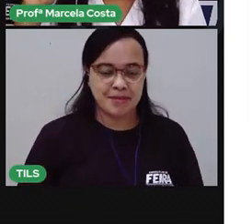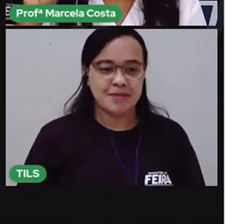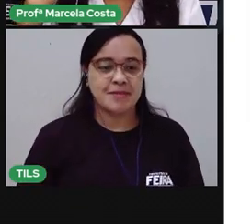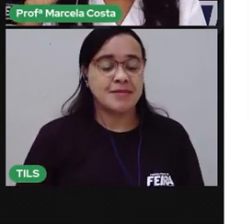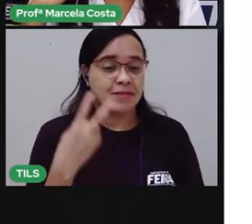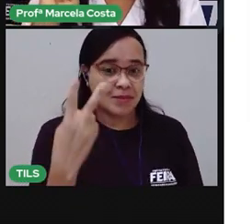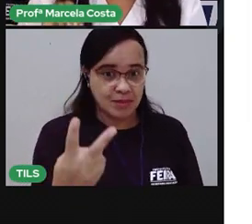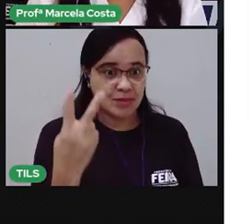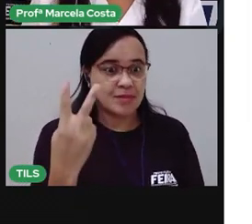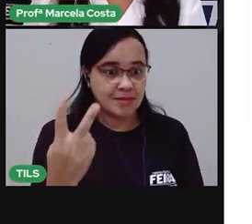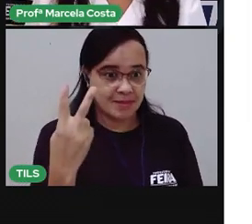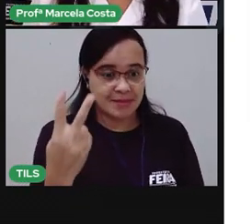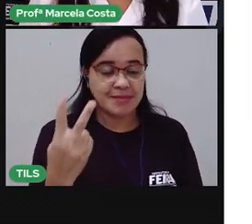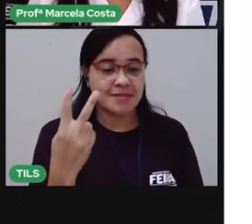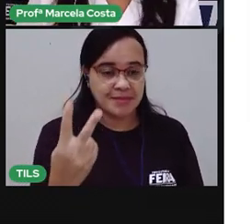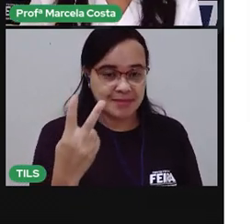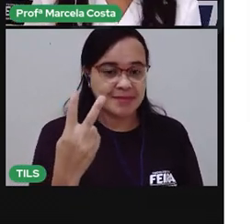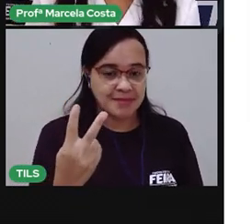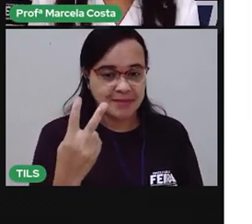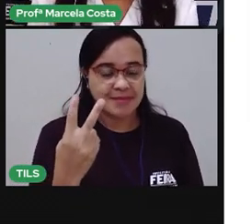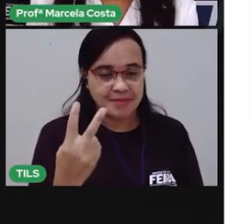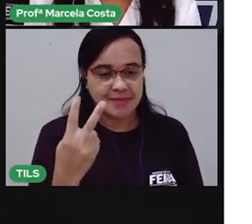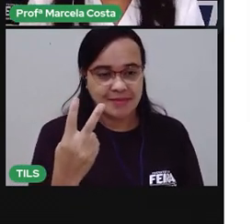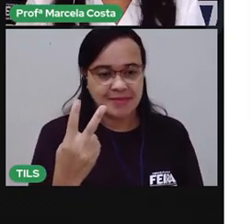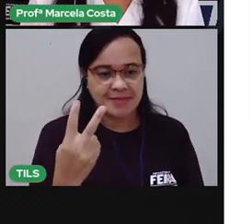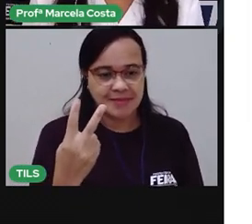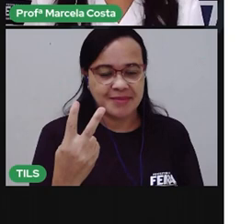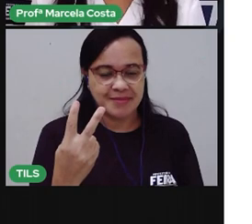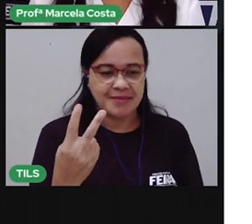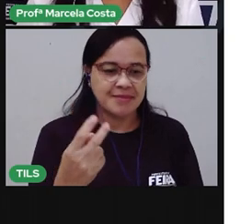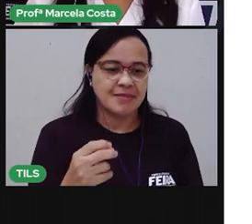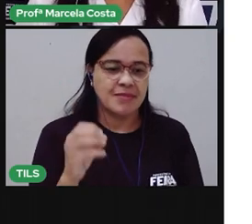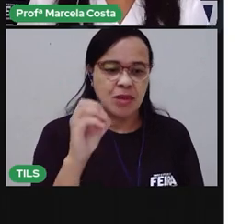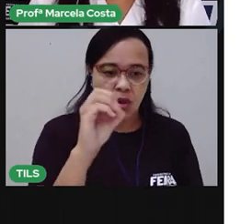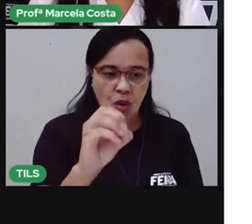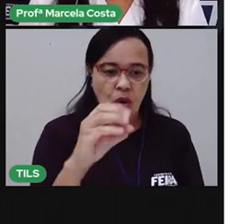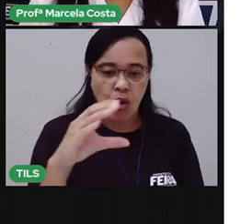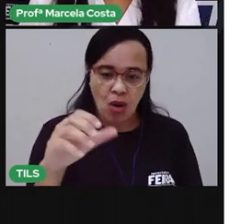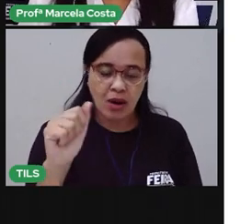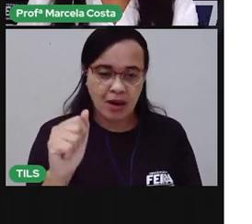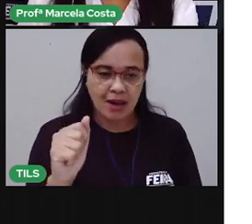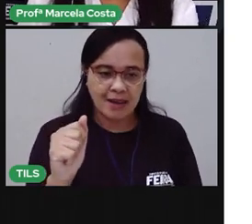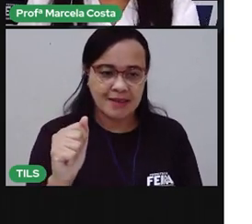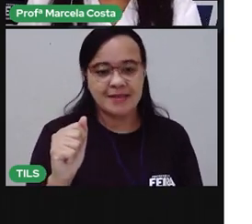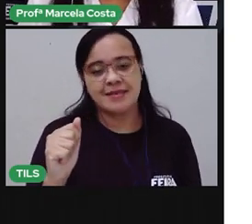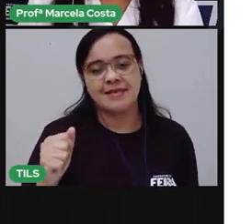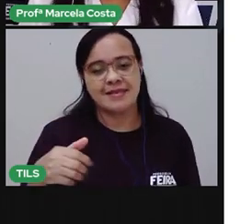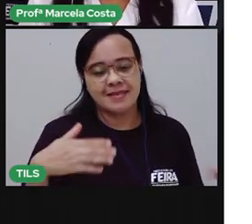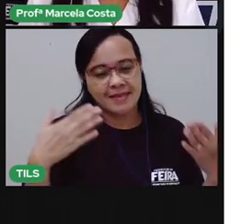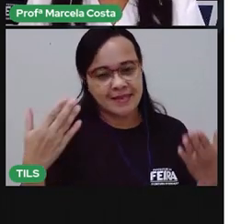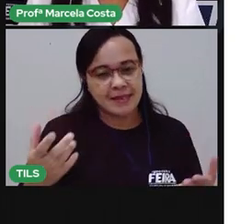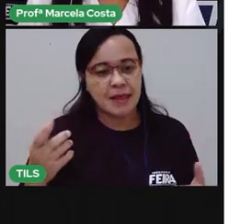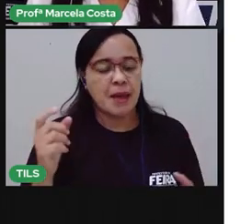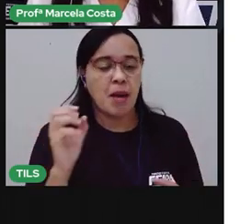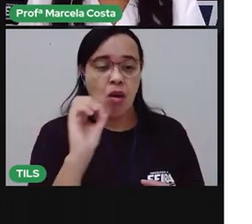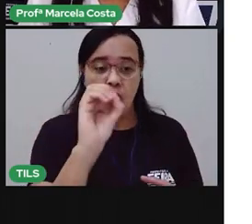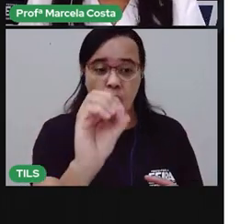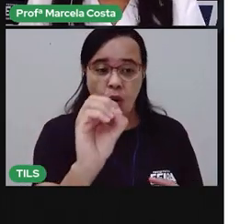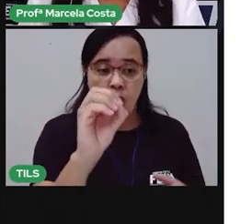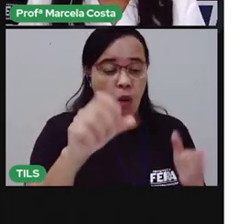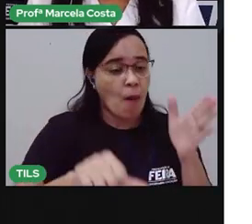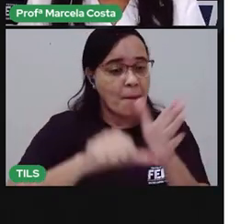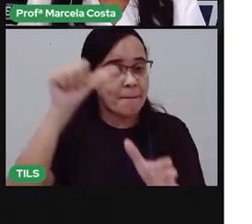as duas bem assim da gente abriu a boca para falar essa palavra é a primeira letra essa palavra a